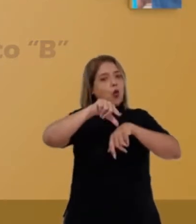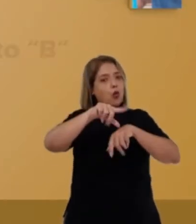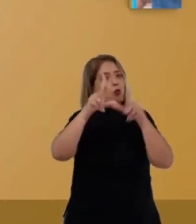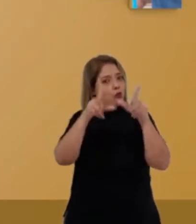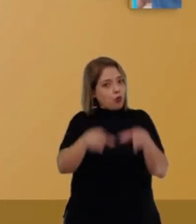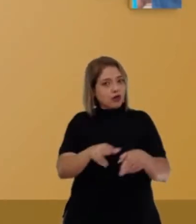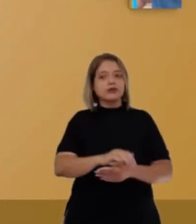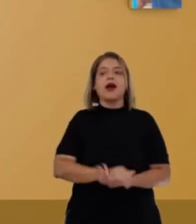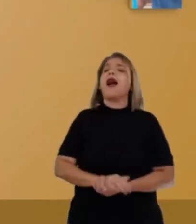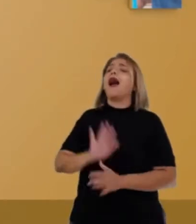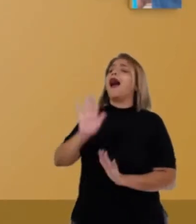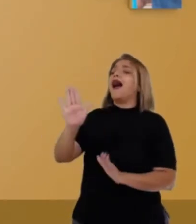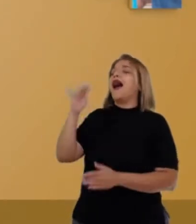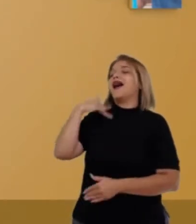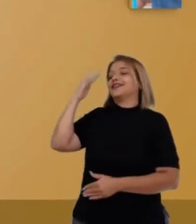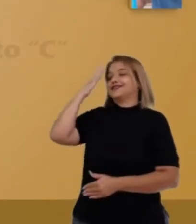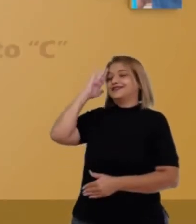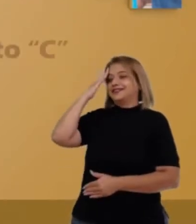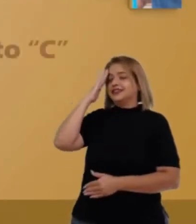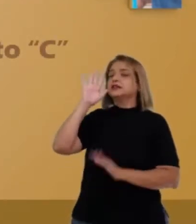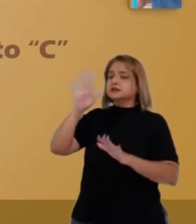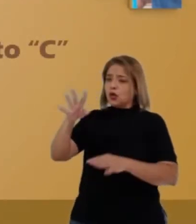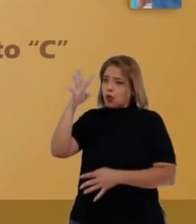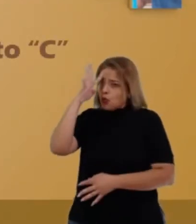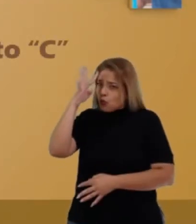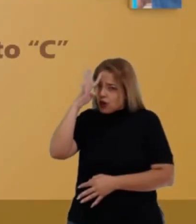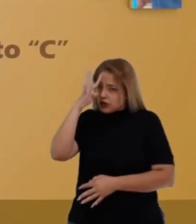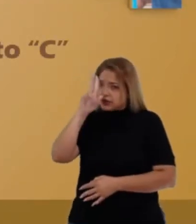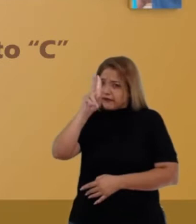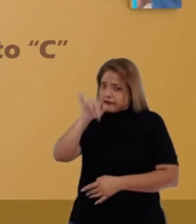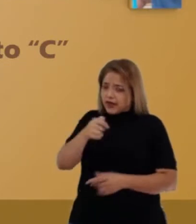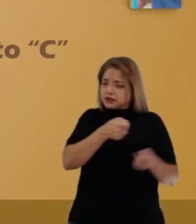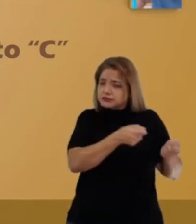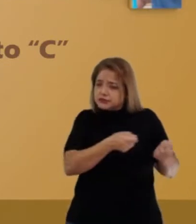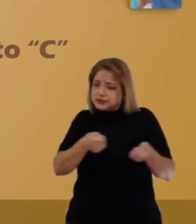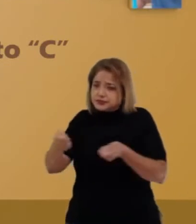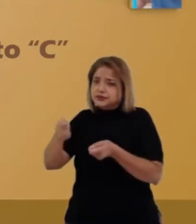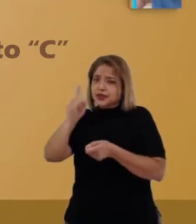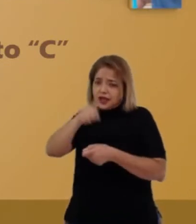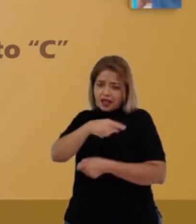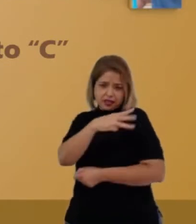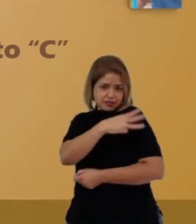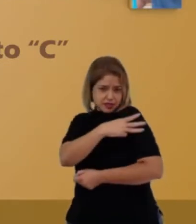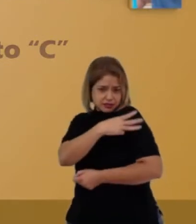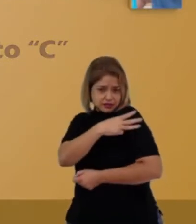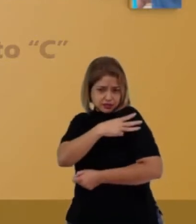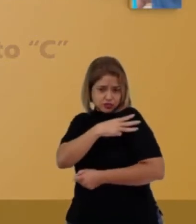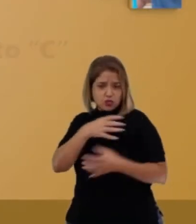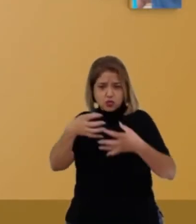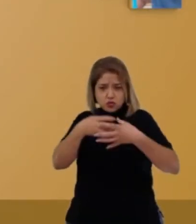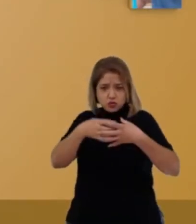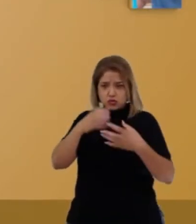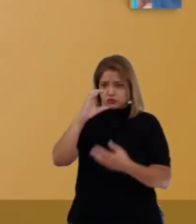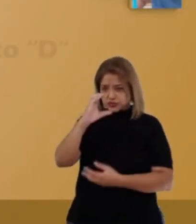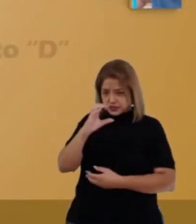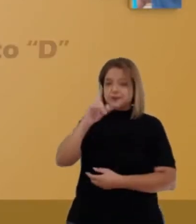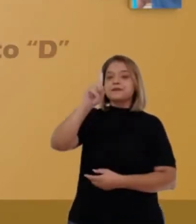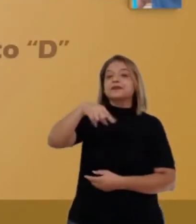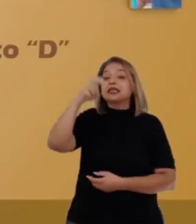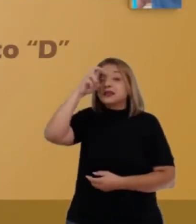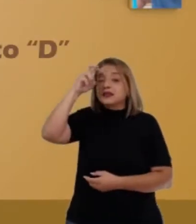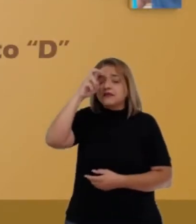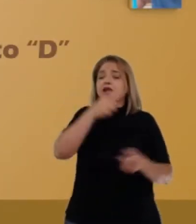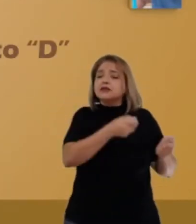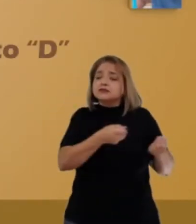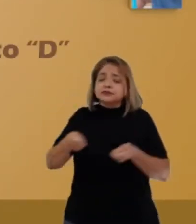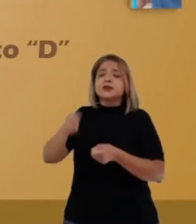mesmo horário. Entendi. Ó, então, às quartas-feiras será o dia reservado para o terceiro ano, o agrupamento C. Às quintas-feiras, o